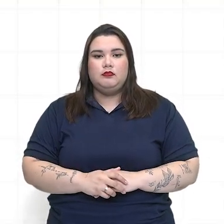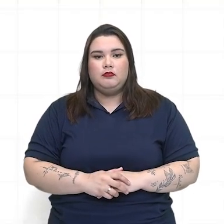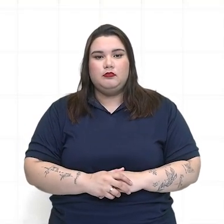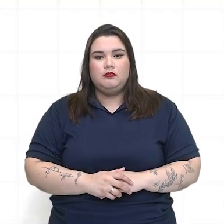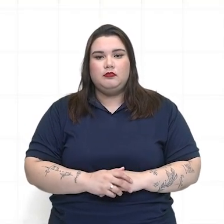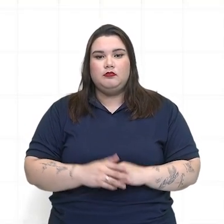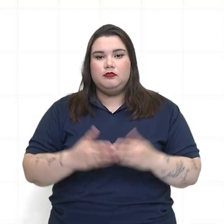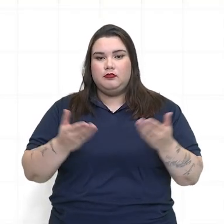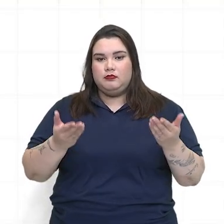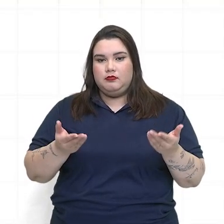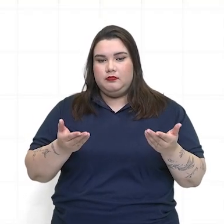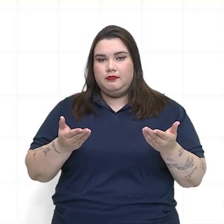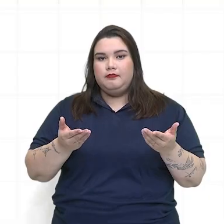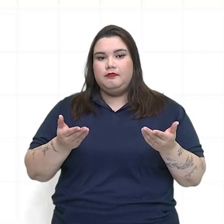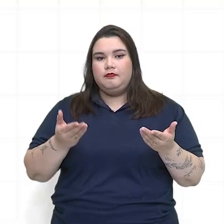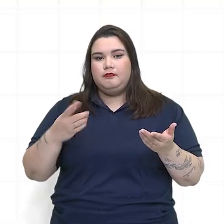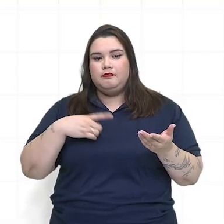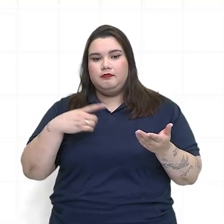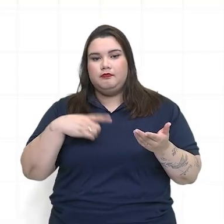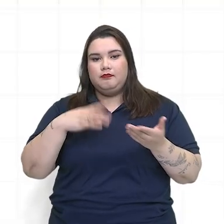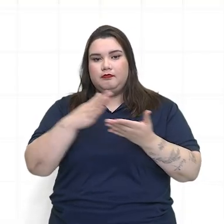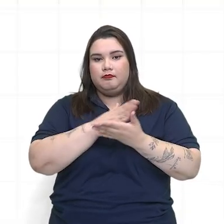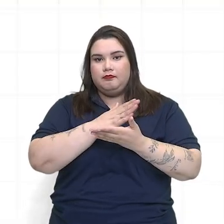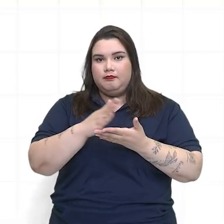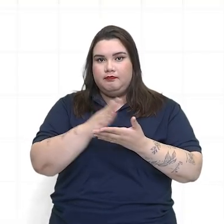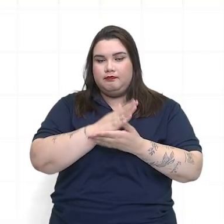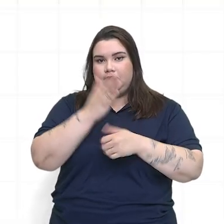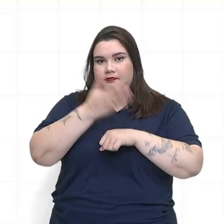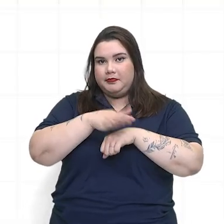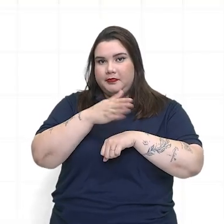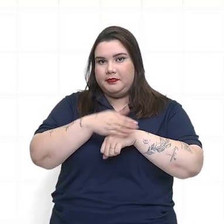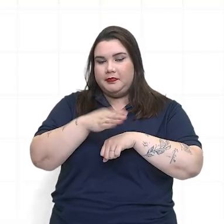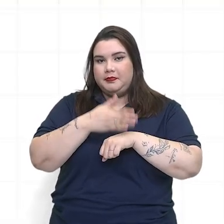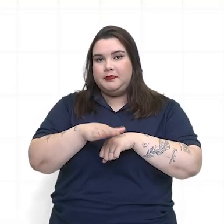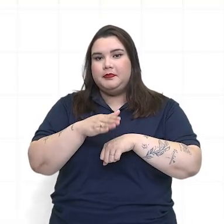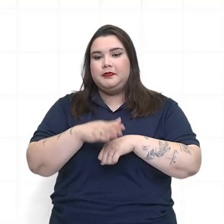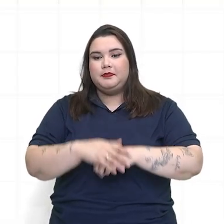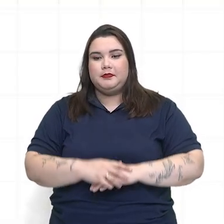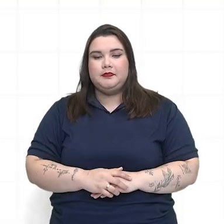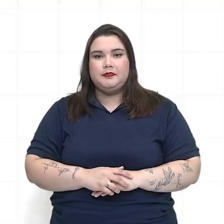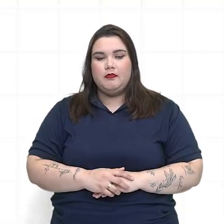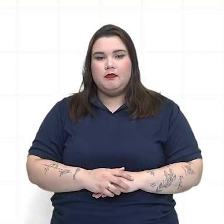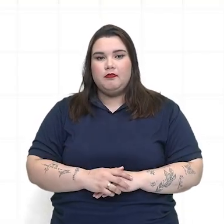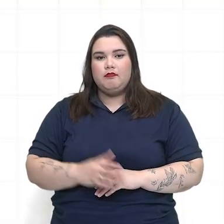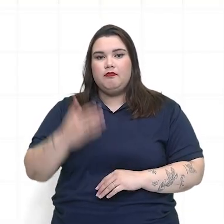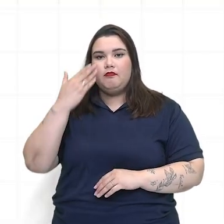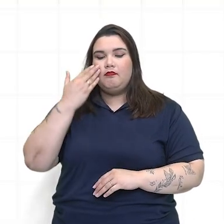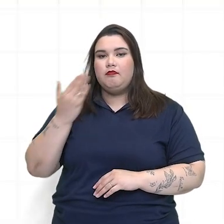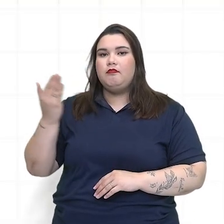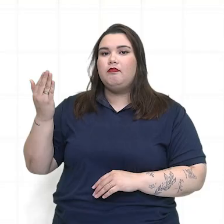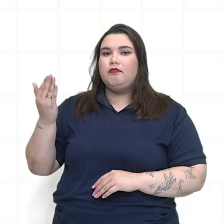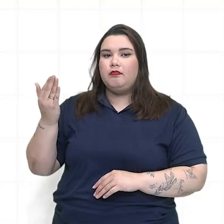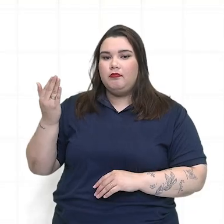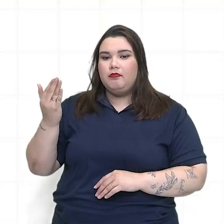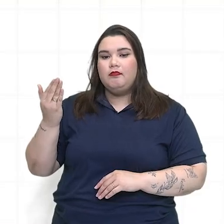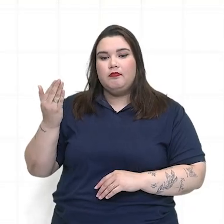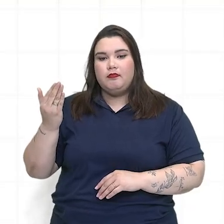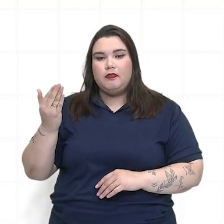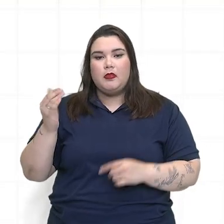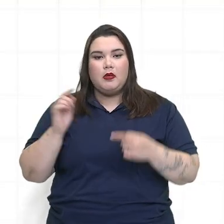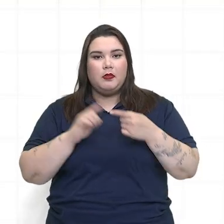perguntas, temos algumas situações. Então, vamos exercitar um pouco aqui. Vamos lá para aqueles